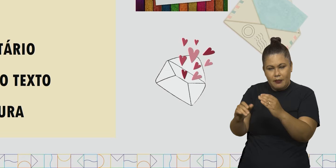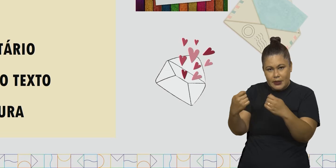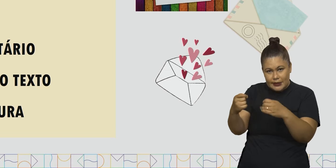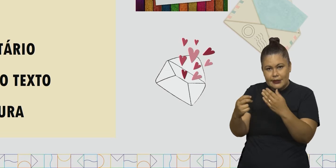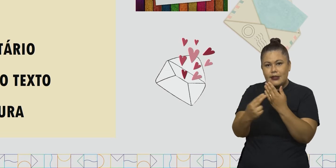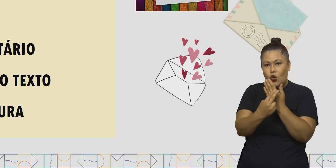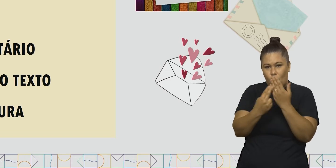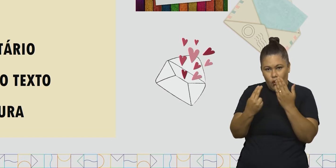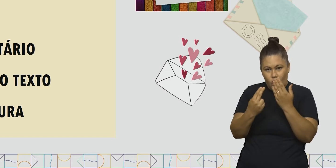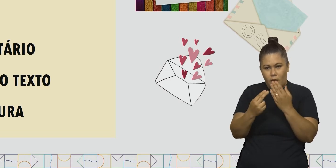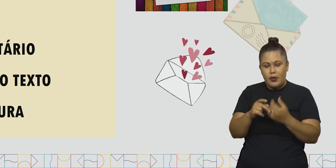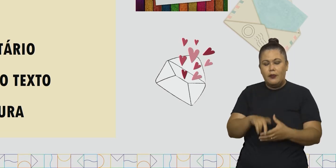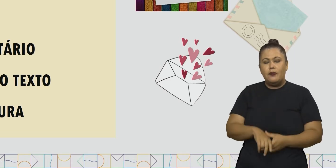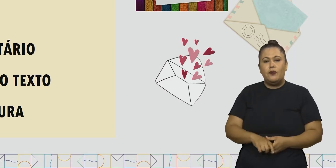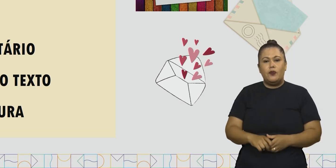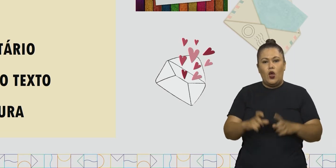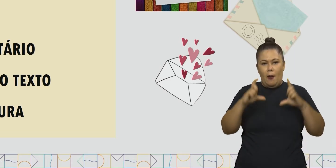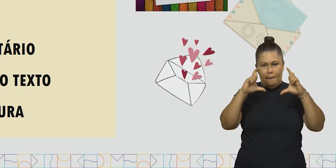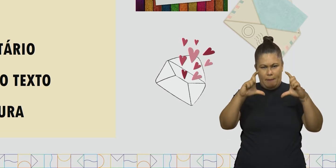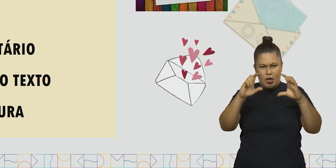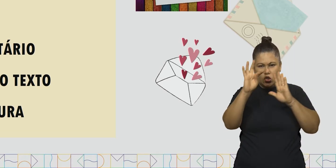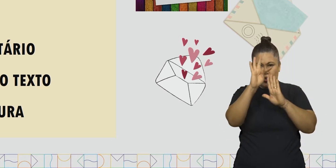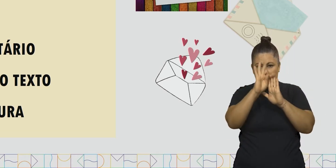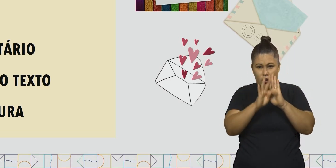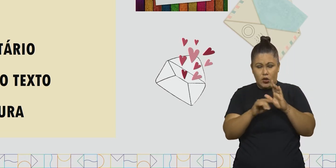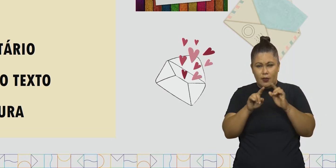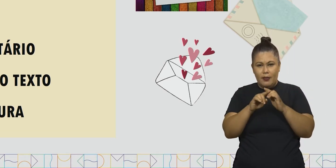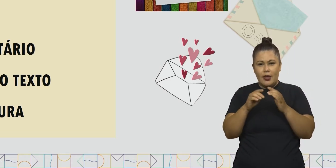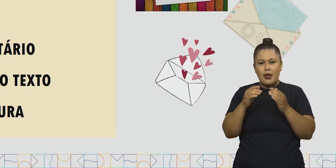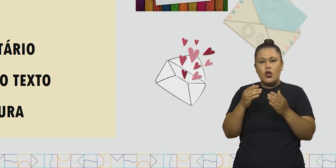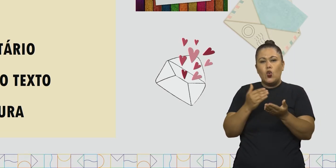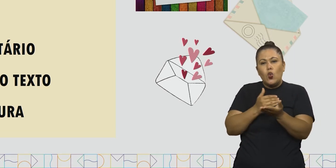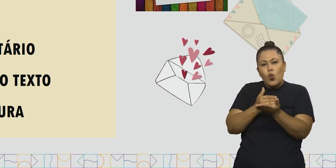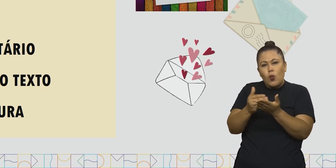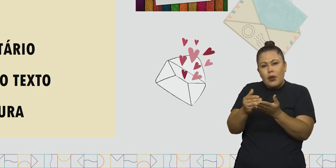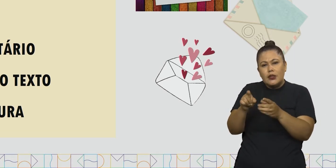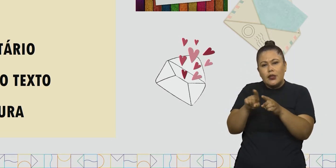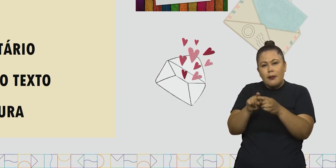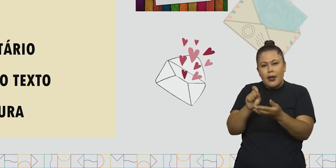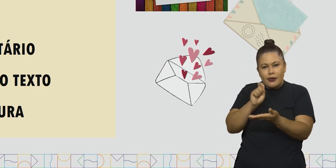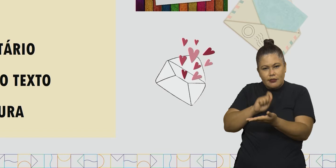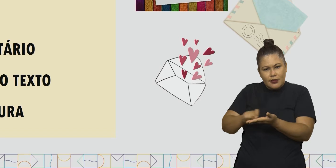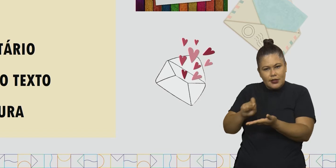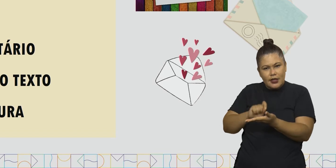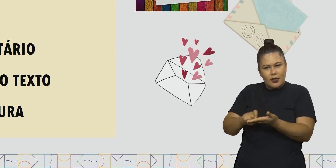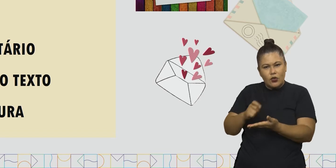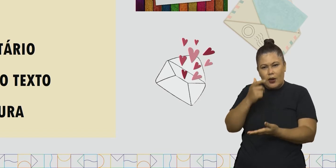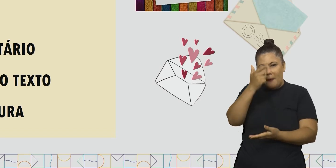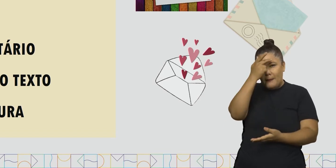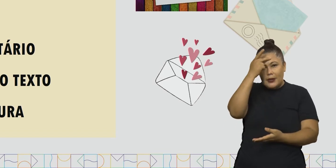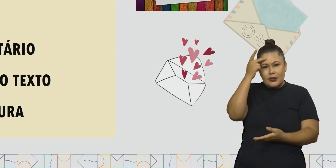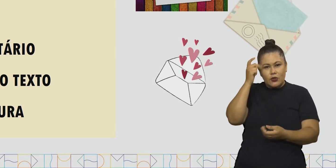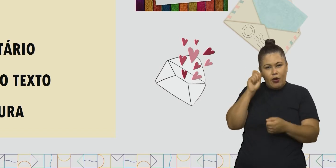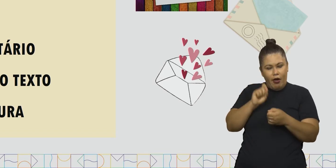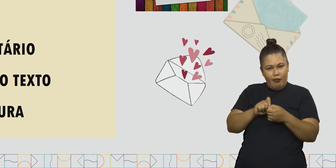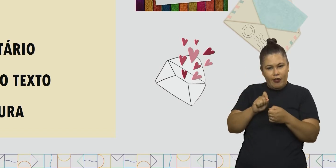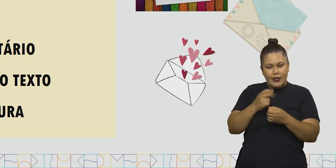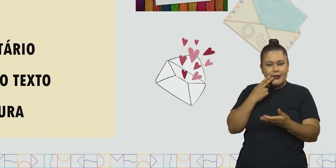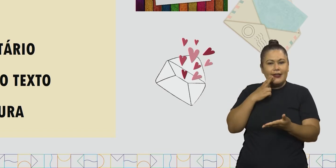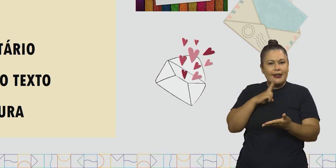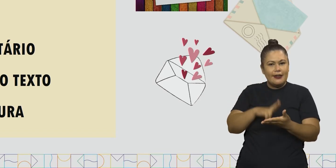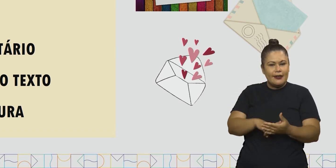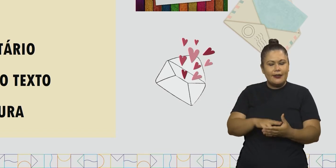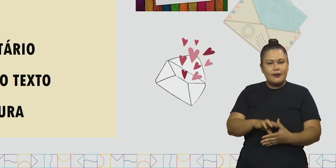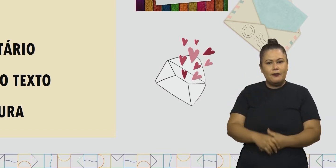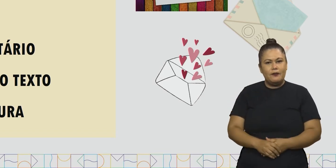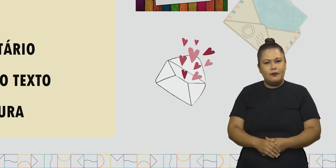enviando a carta, corpo do texto, saudação e assinatura. Lembram disso?